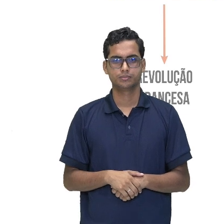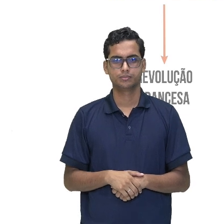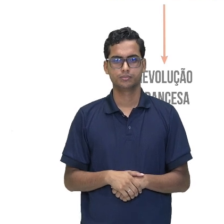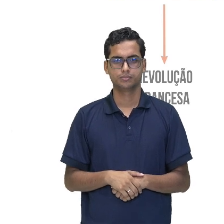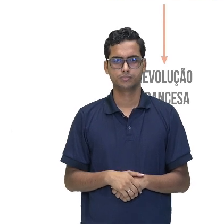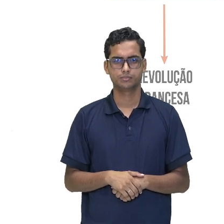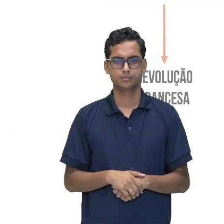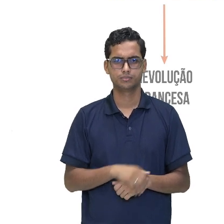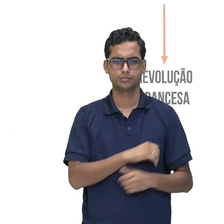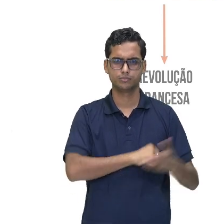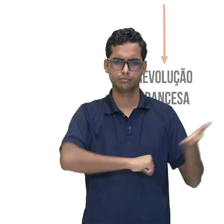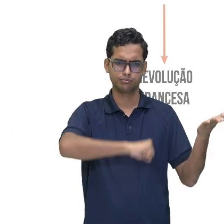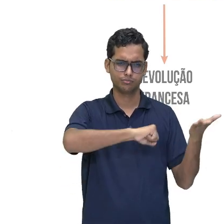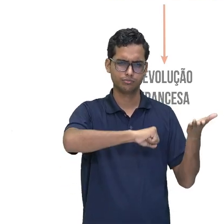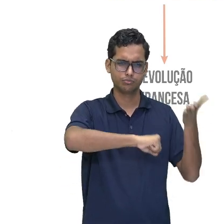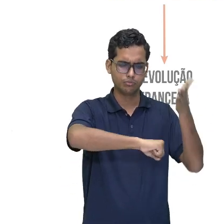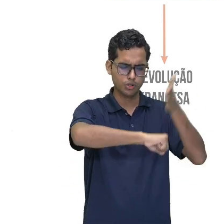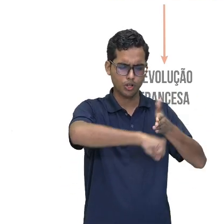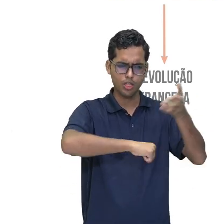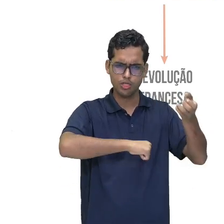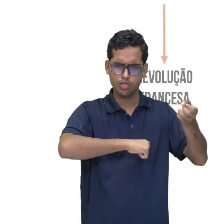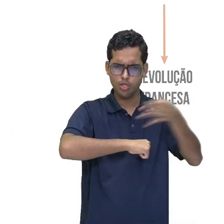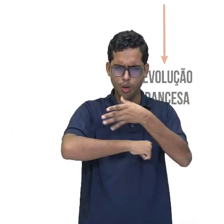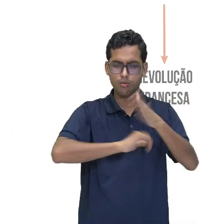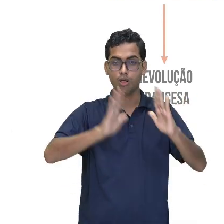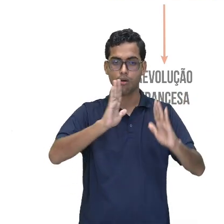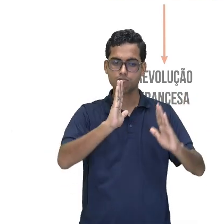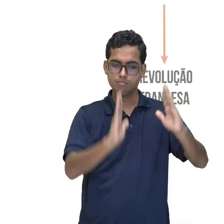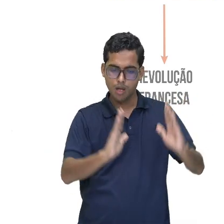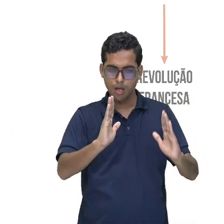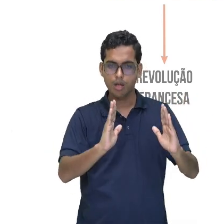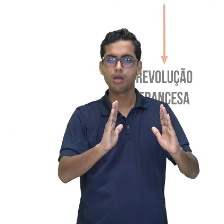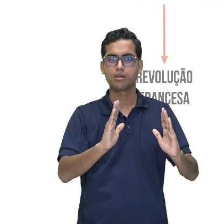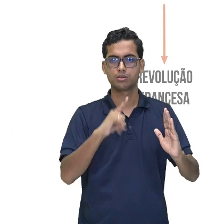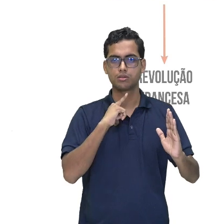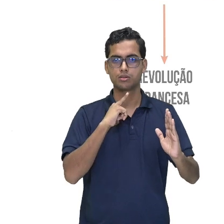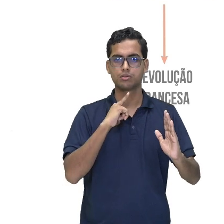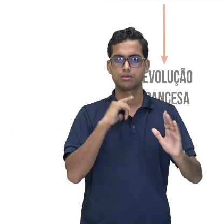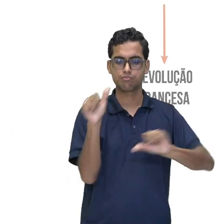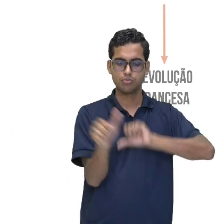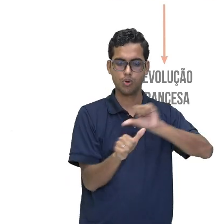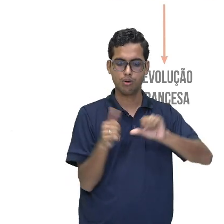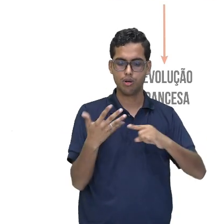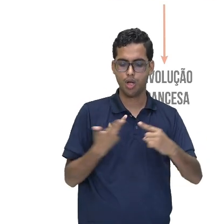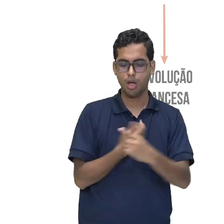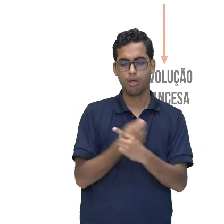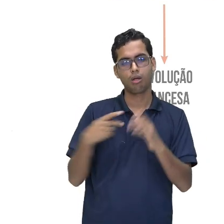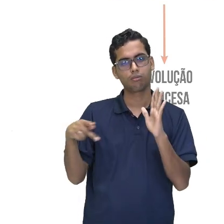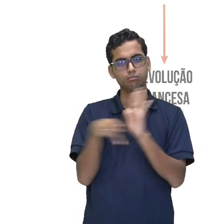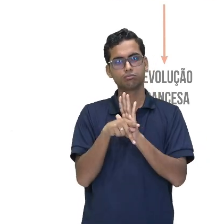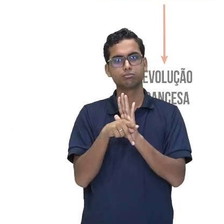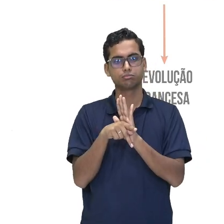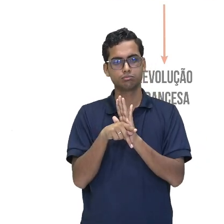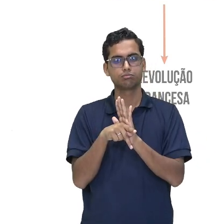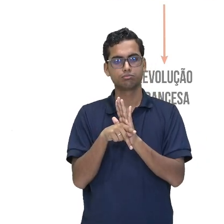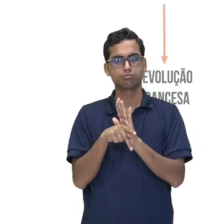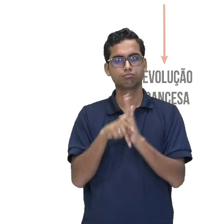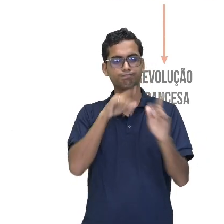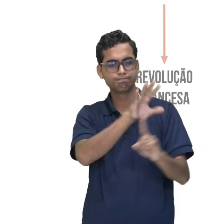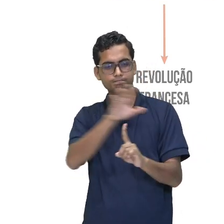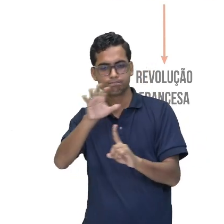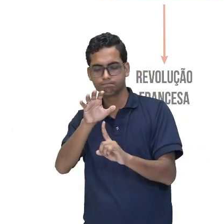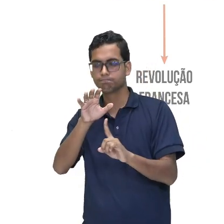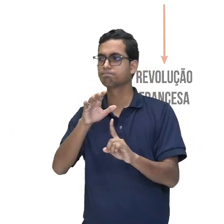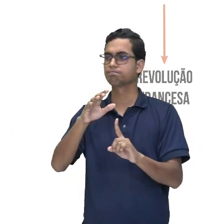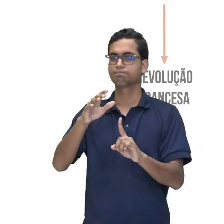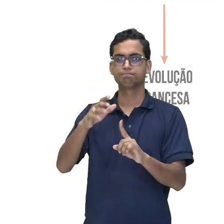do que é o último lançamento, mas sim de um período de relativas transformações que abalaram todo mundo, que